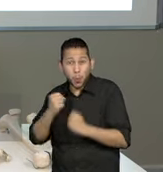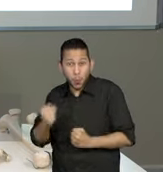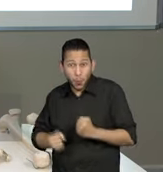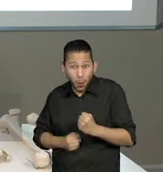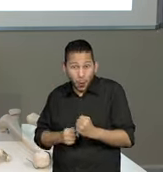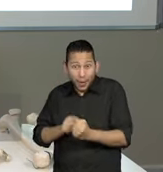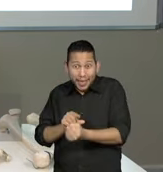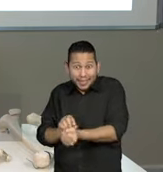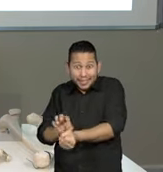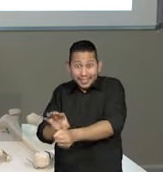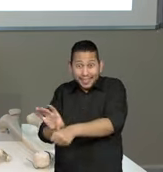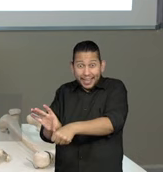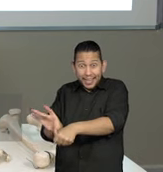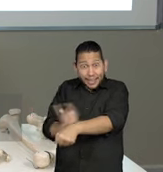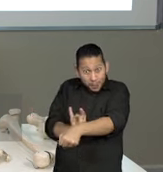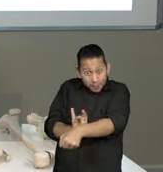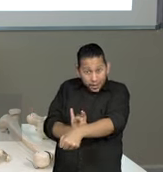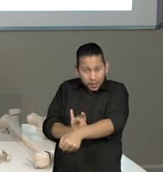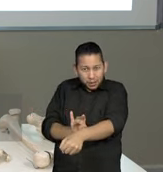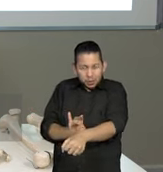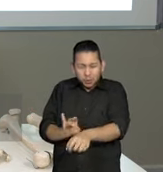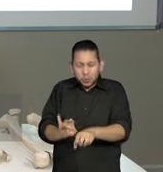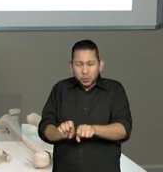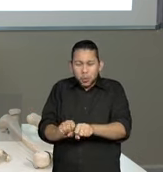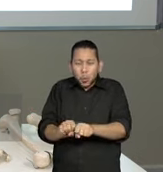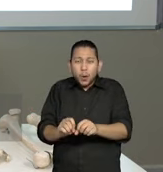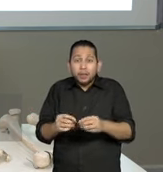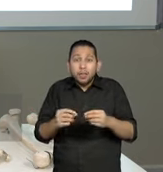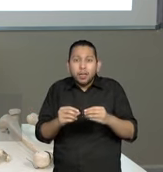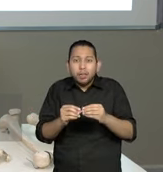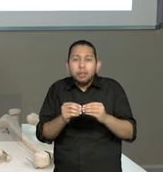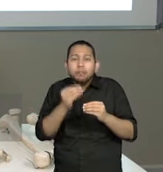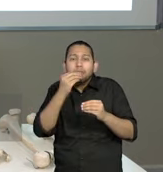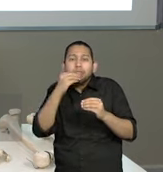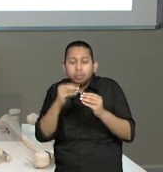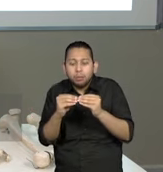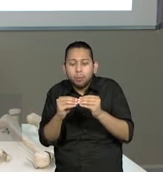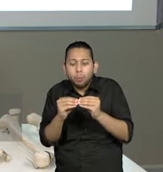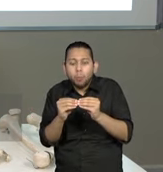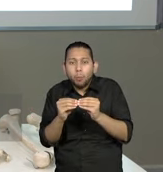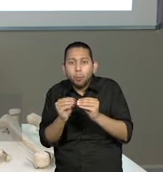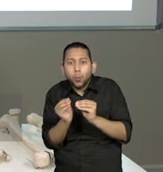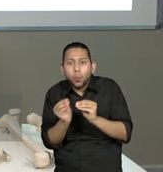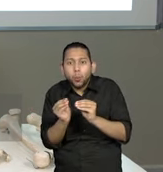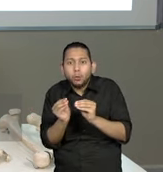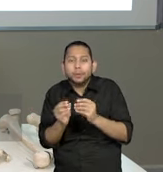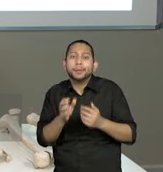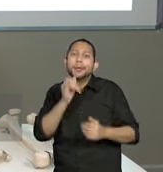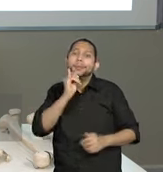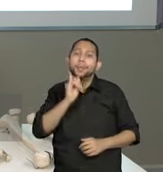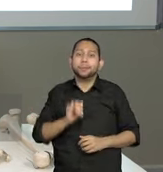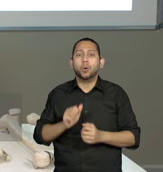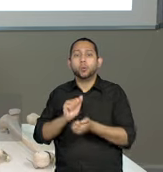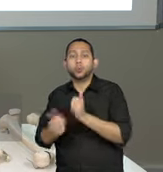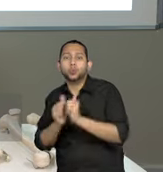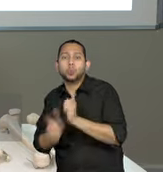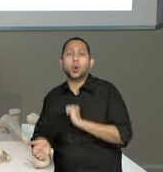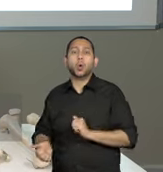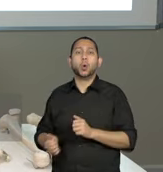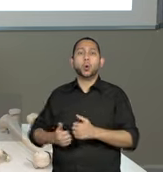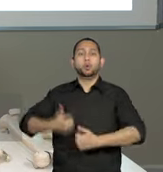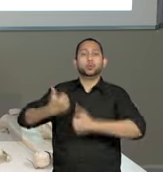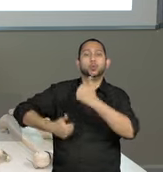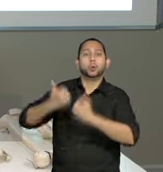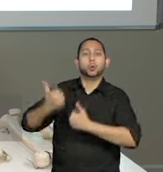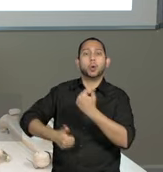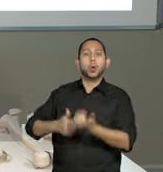ligamentos, esse atleta, vamos dizer, um jogador de futebol, uma ginasta olímpica, vai ter que ficar